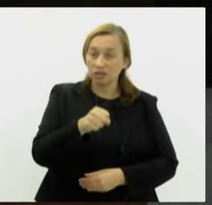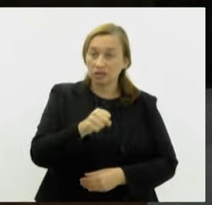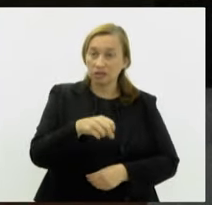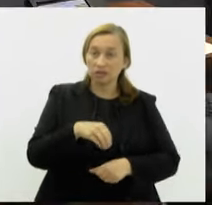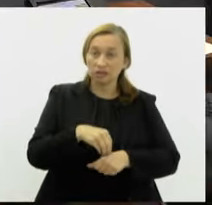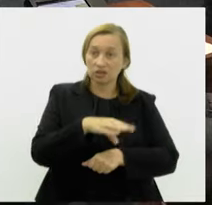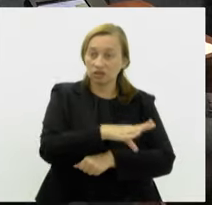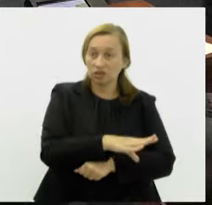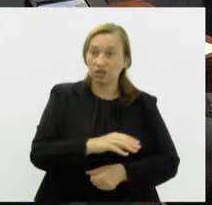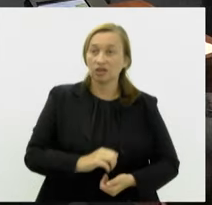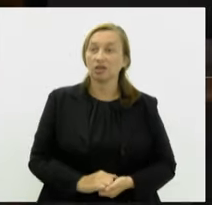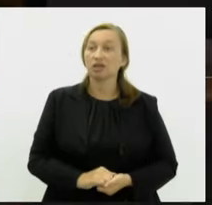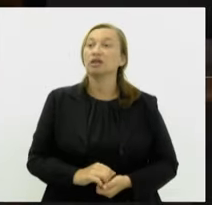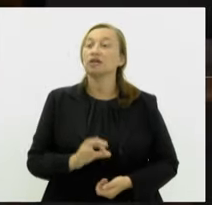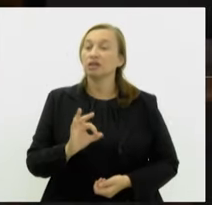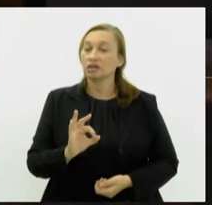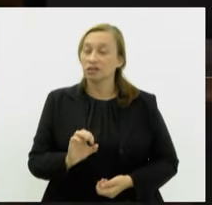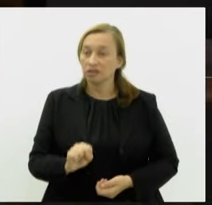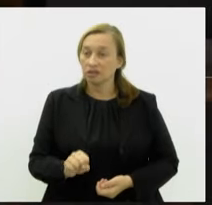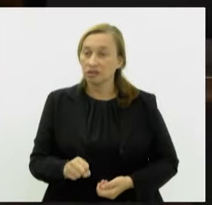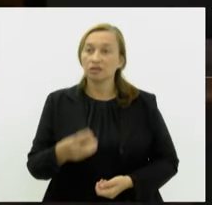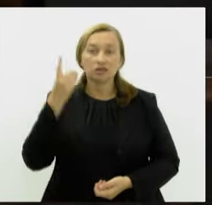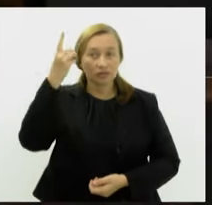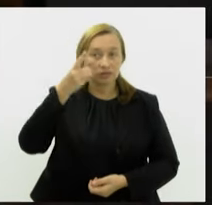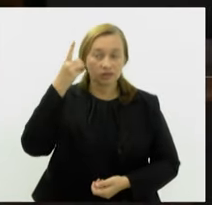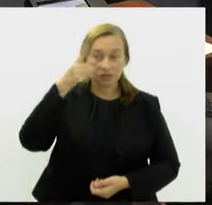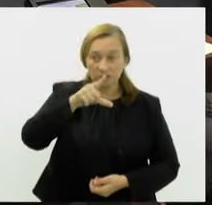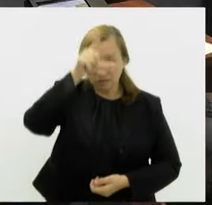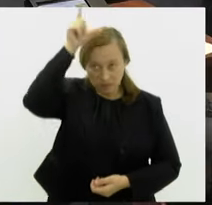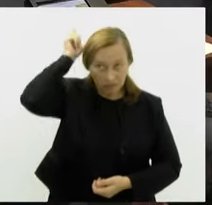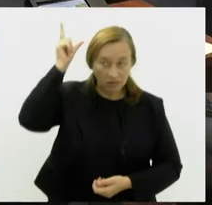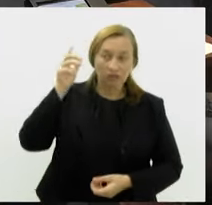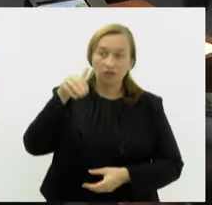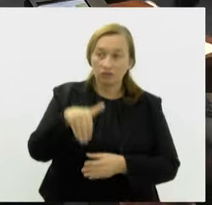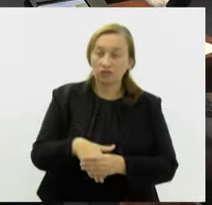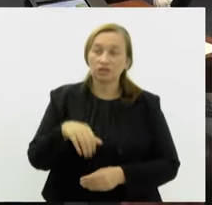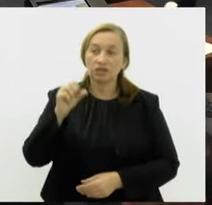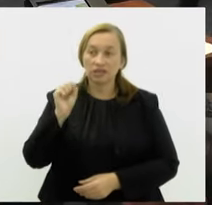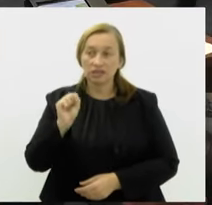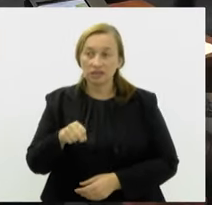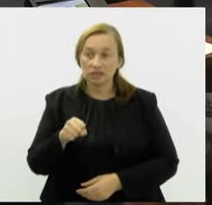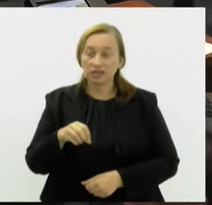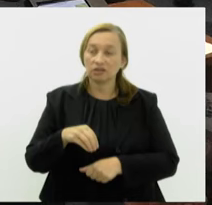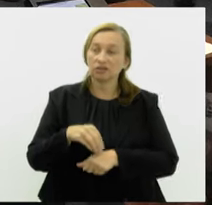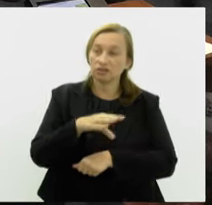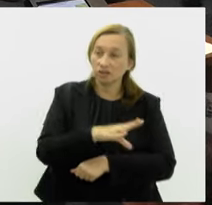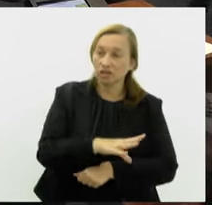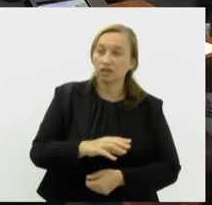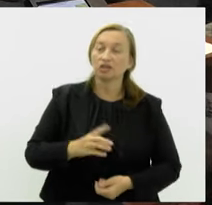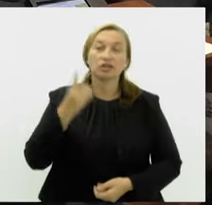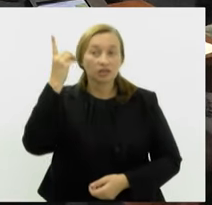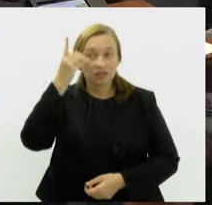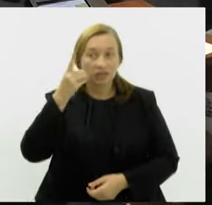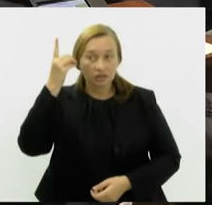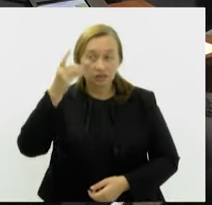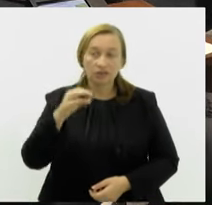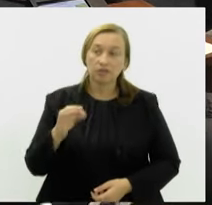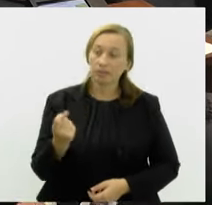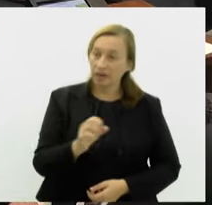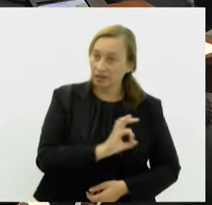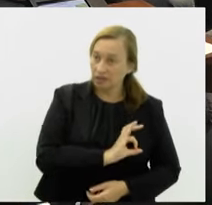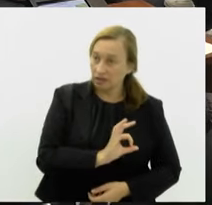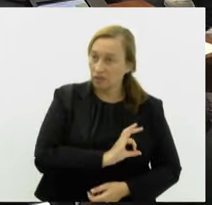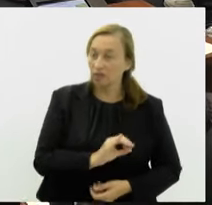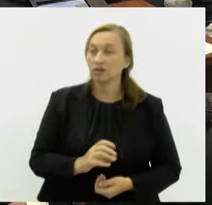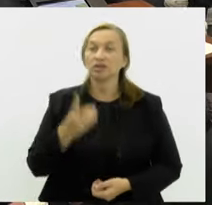destaque. Justíssimo, senhor deputado Luiz Paulo, vota sim a favor do destaque. Deputada Marta Rocha também